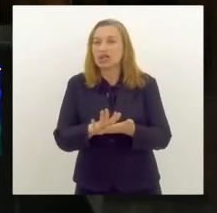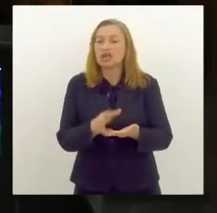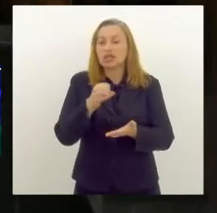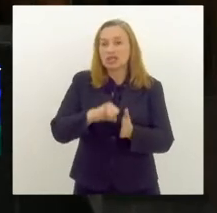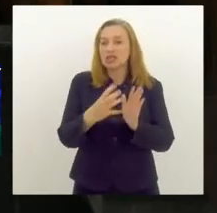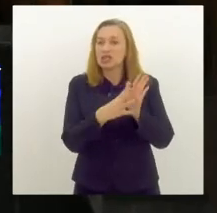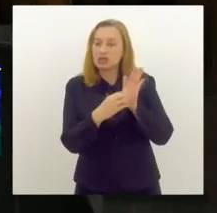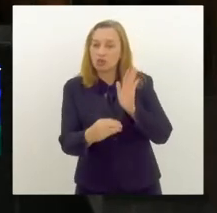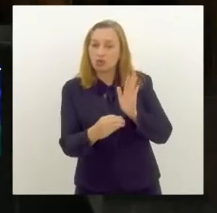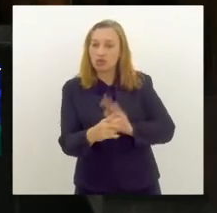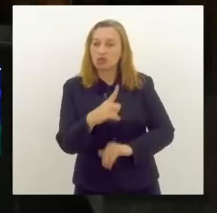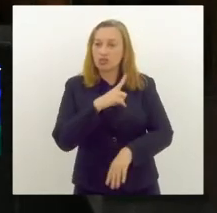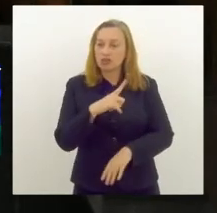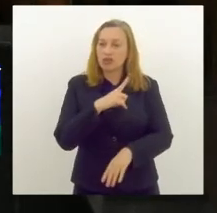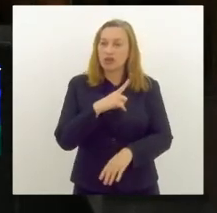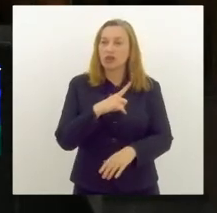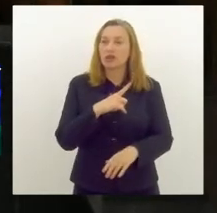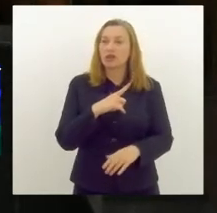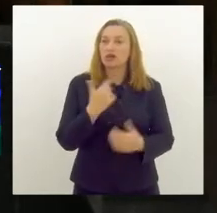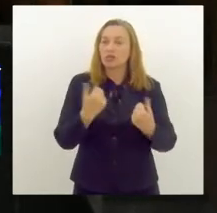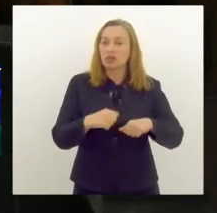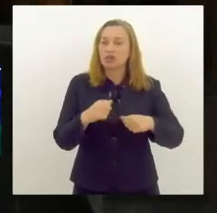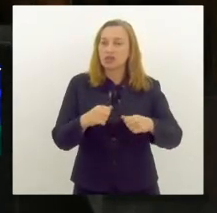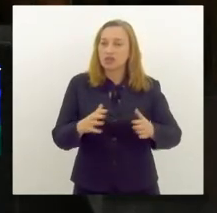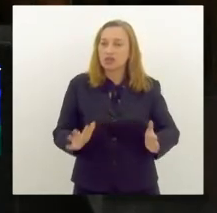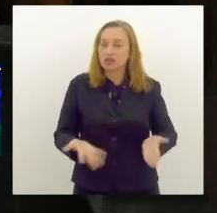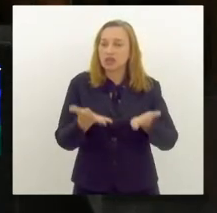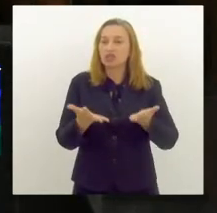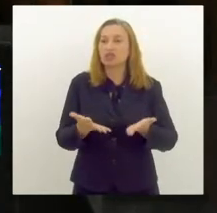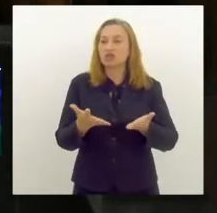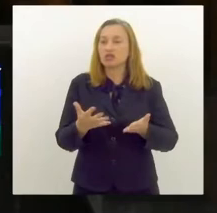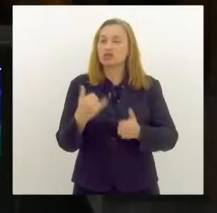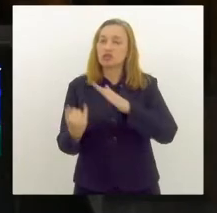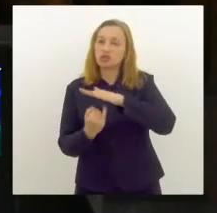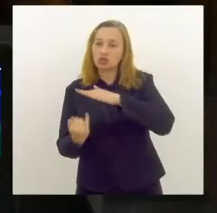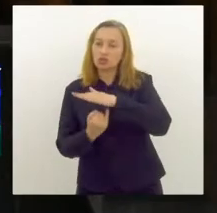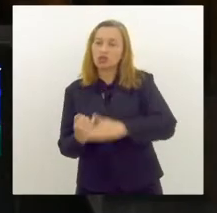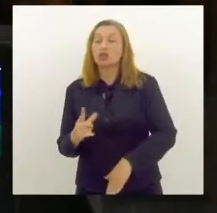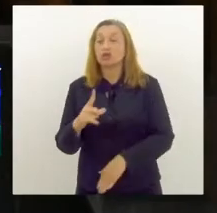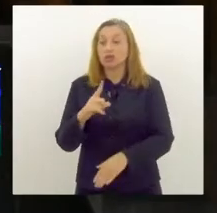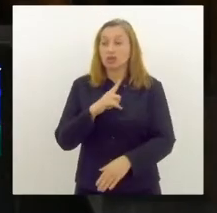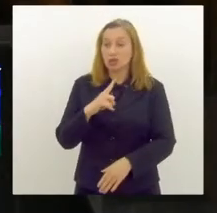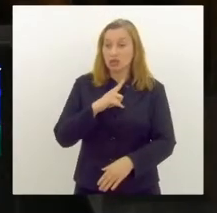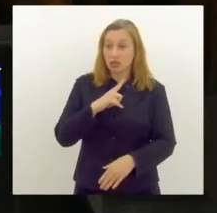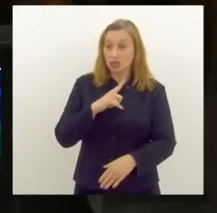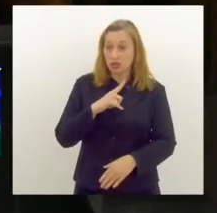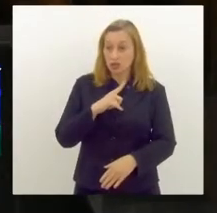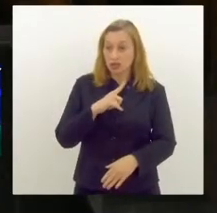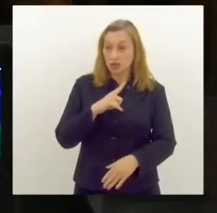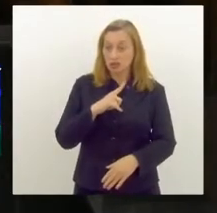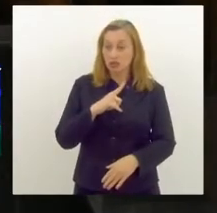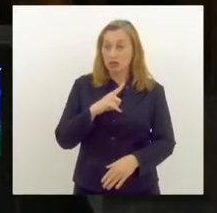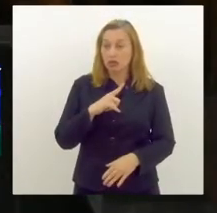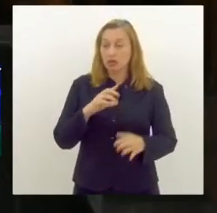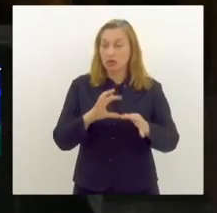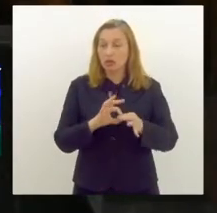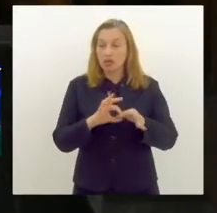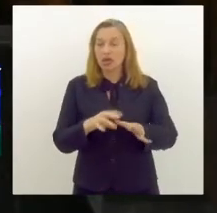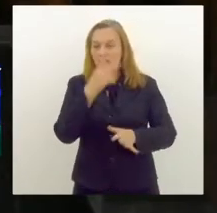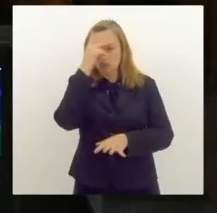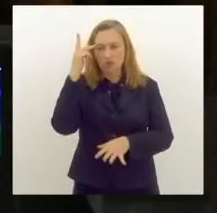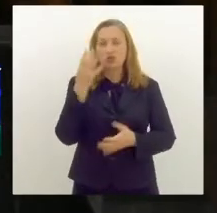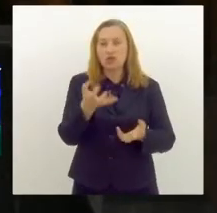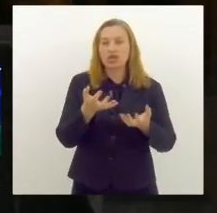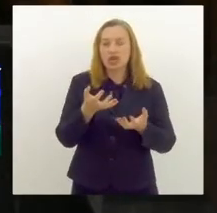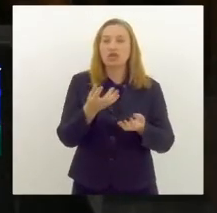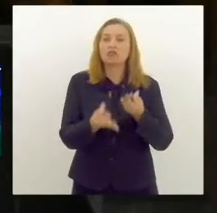seguir existindo, ele deve ser por iniciativa das instituições que o mantém, com a adesão daquelas pessoas que queiram esse tipo